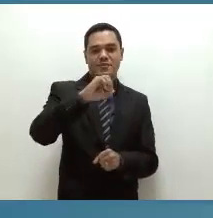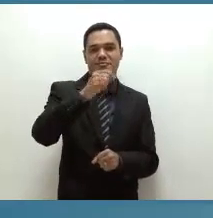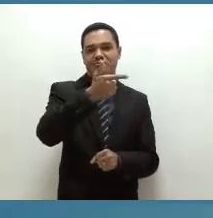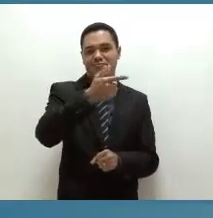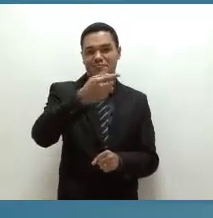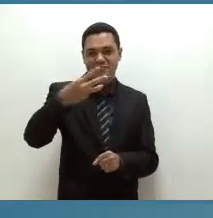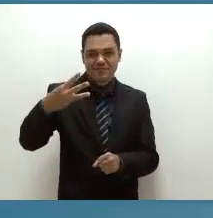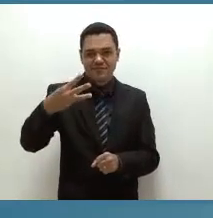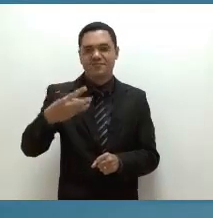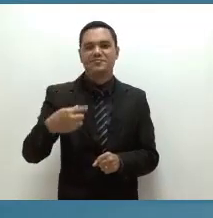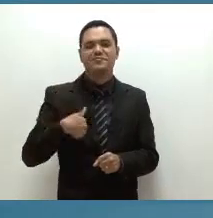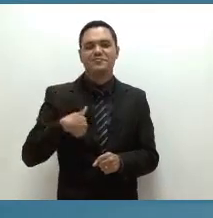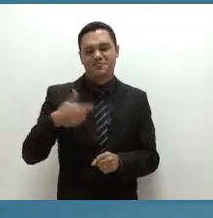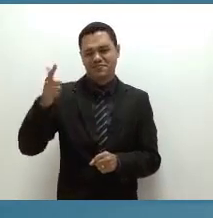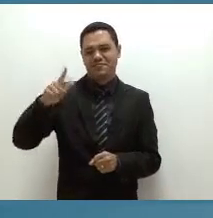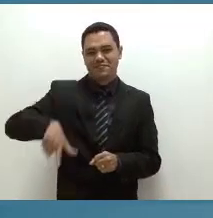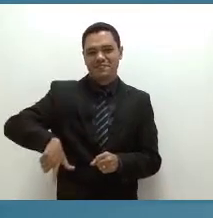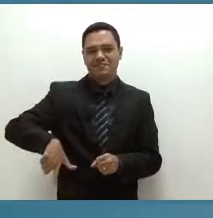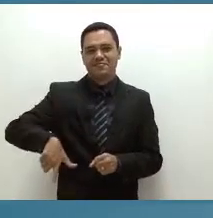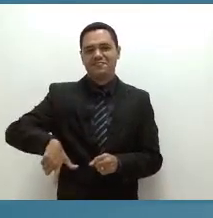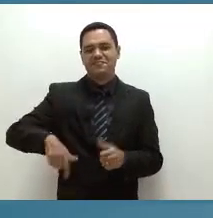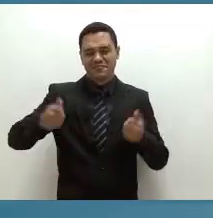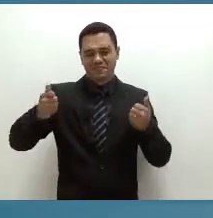Eu reitero o compromisso